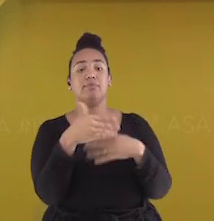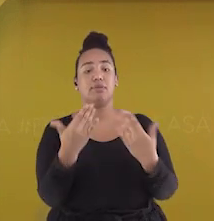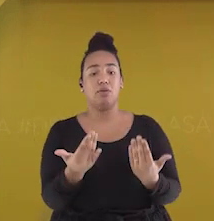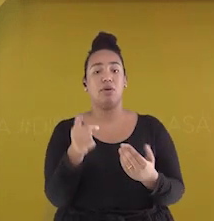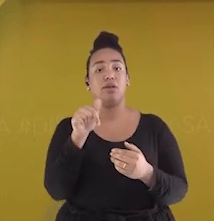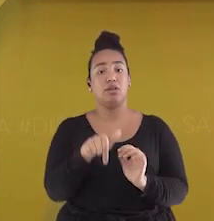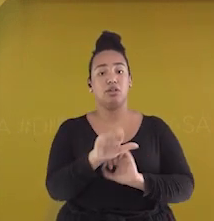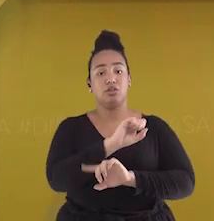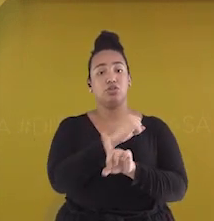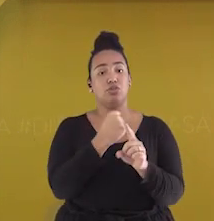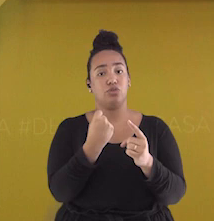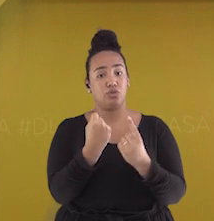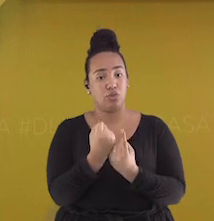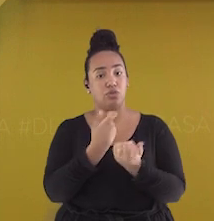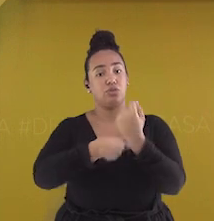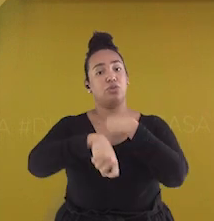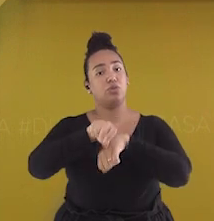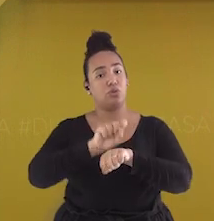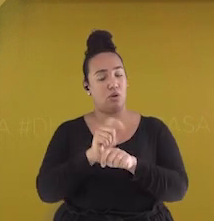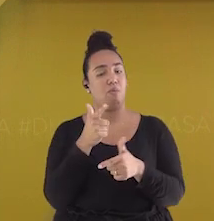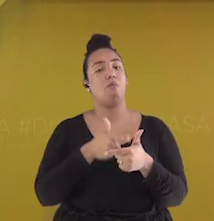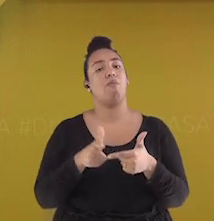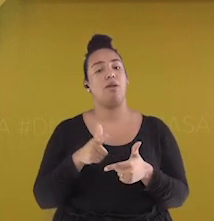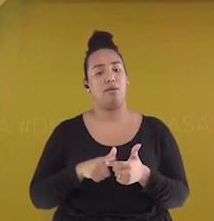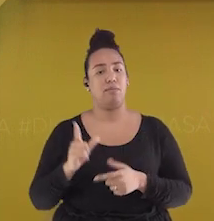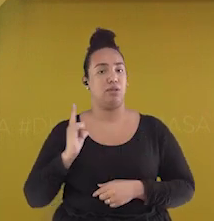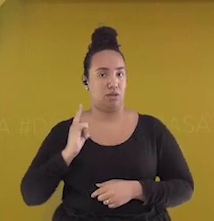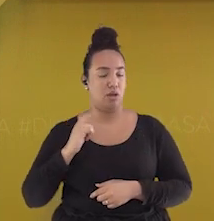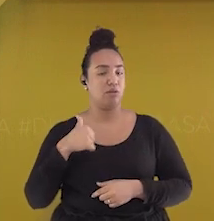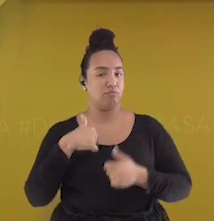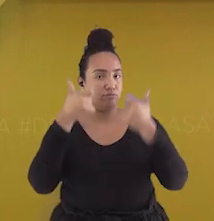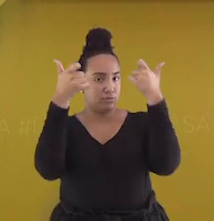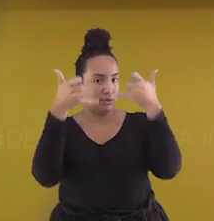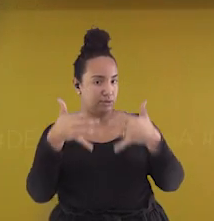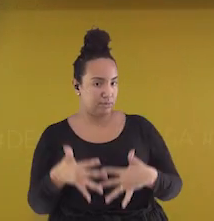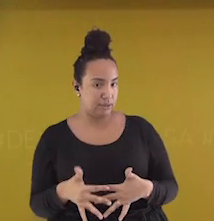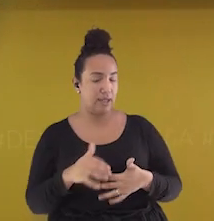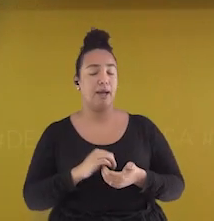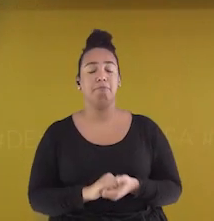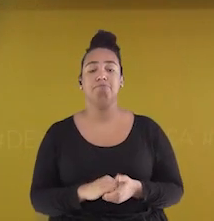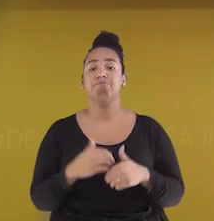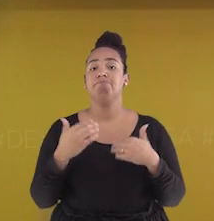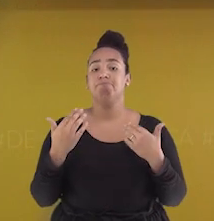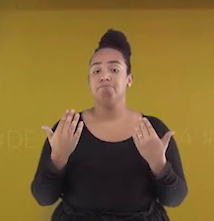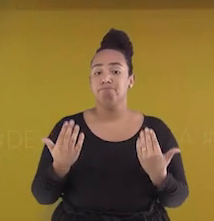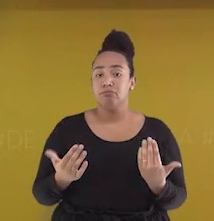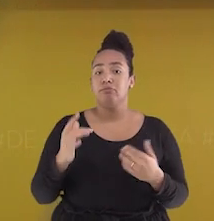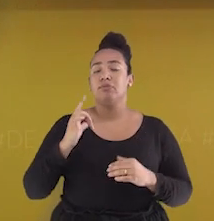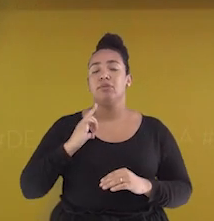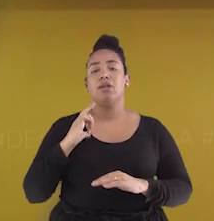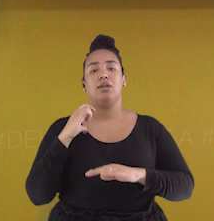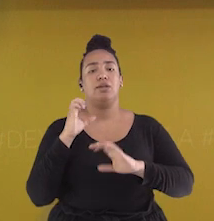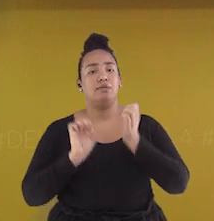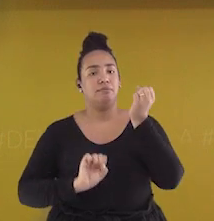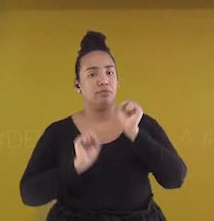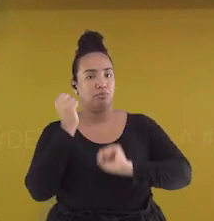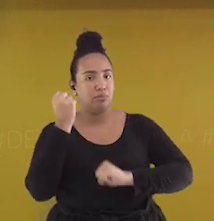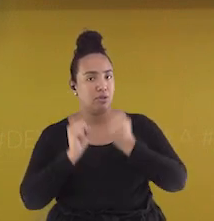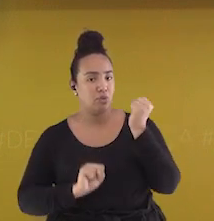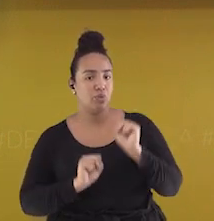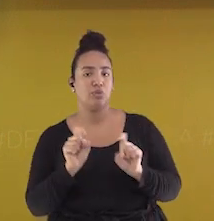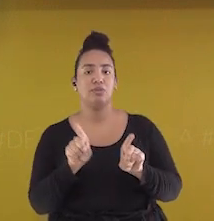diferença socioeconômica é um problema. Vou explicar melhor. Muitos empregos e